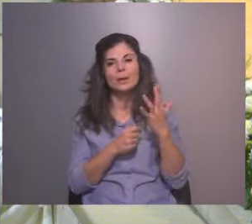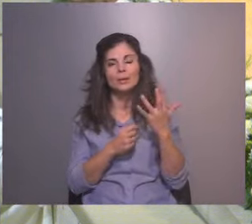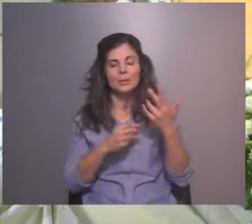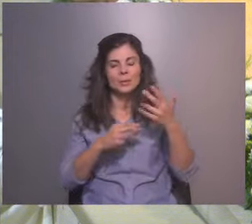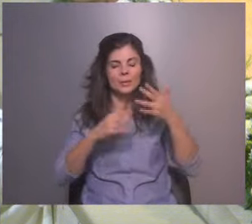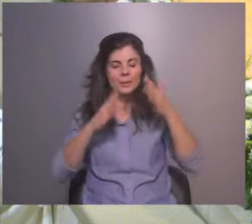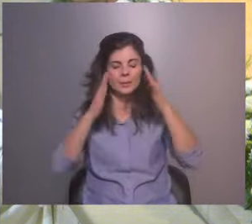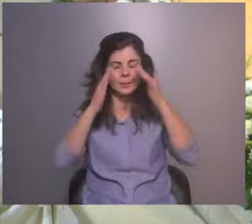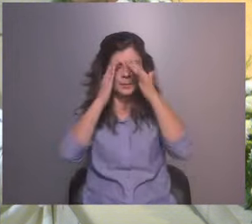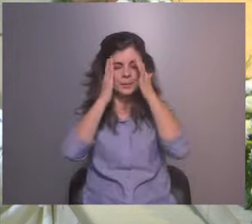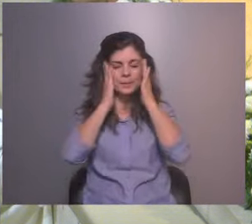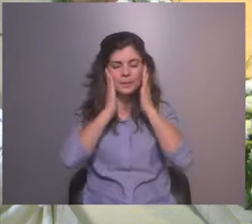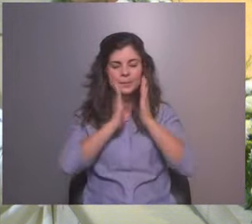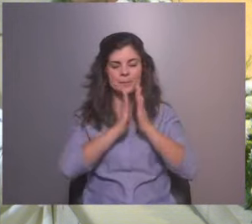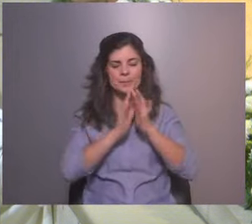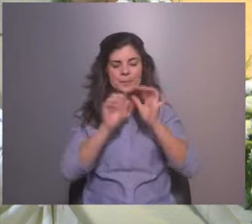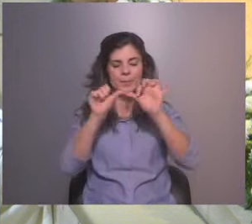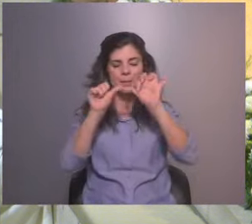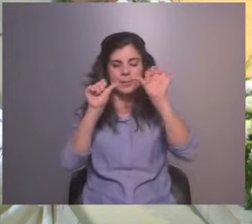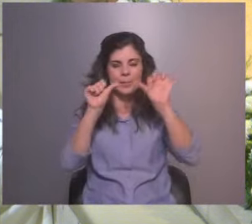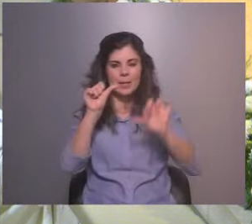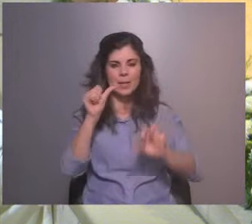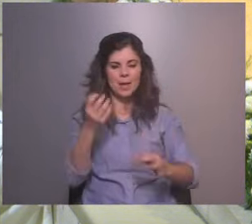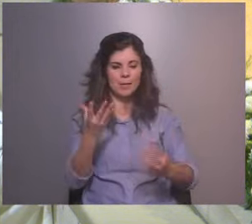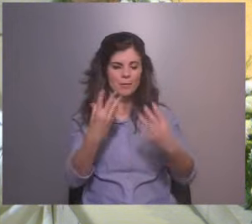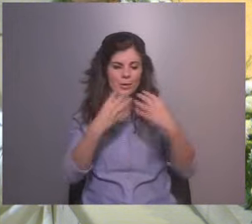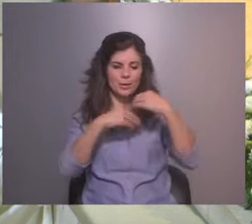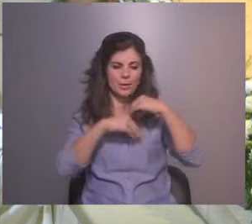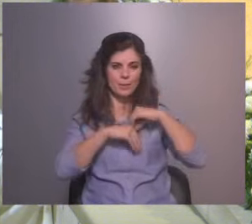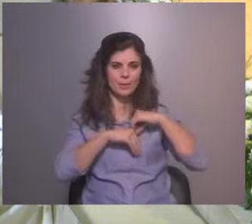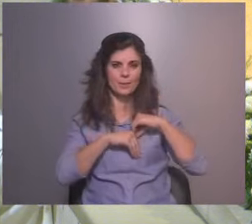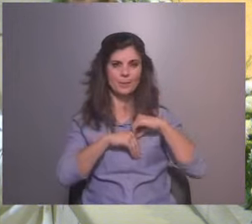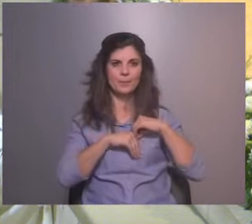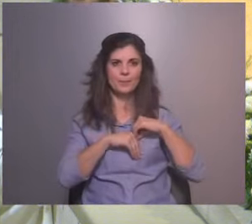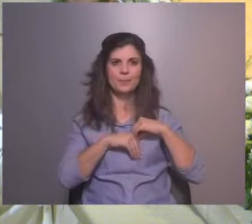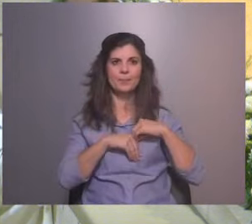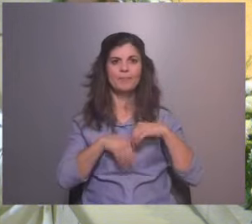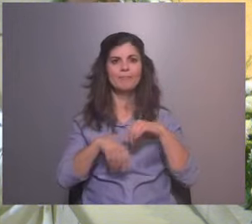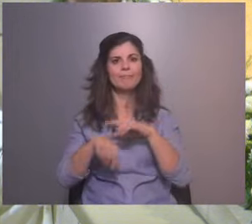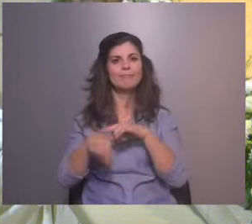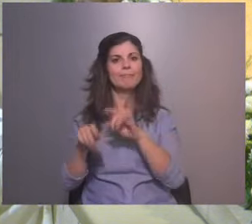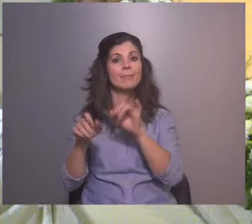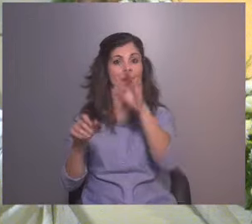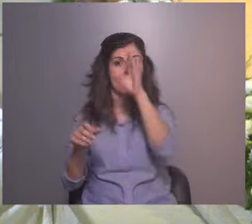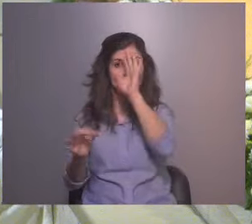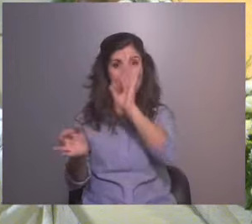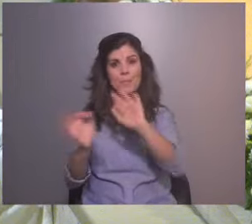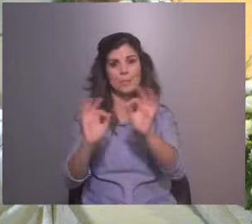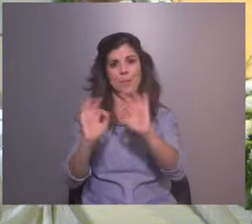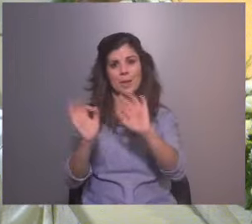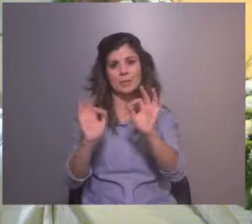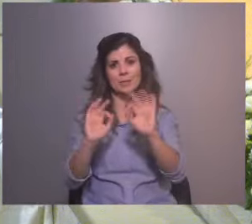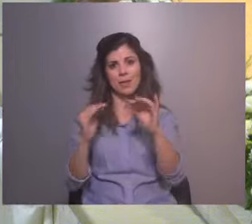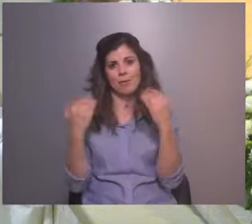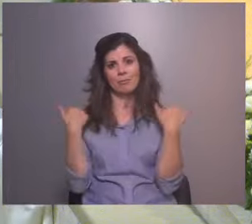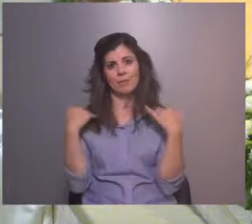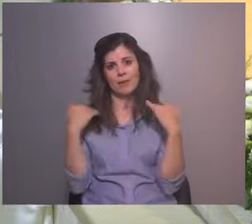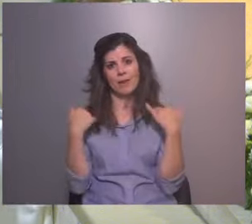que queremos receber no interior do nosso coração,